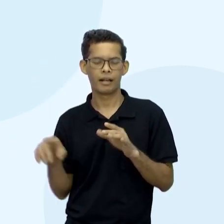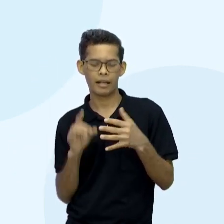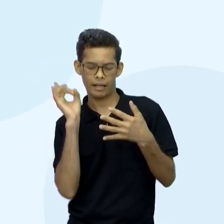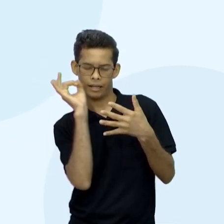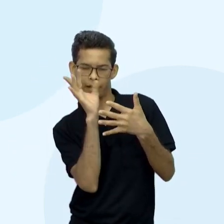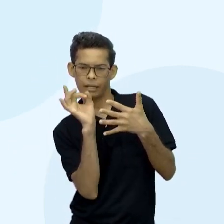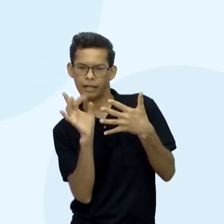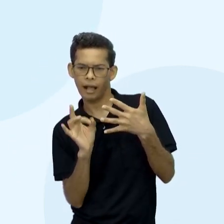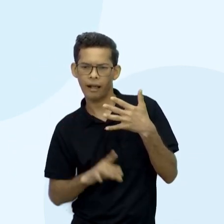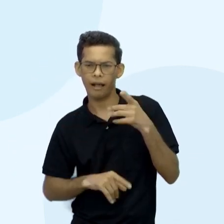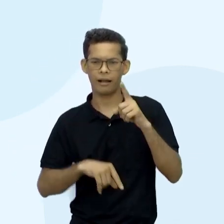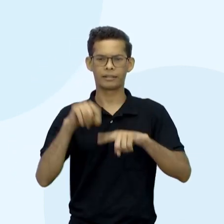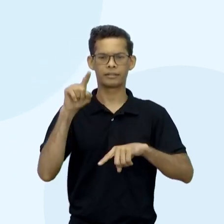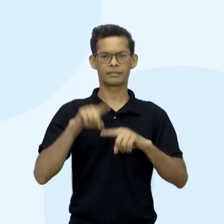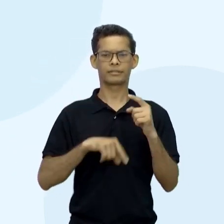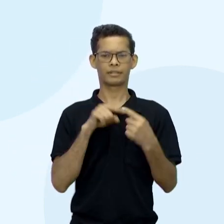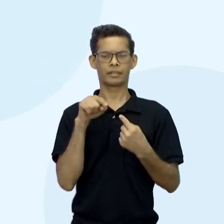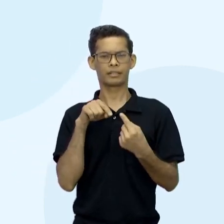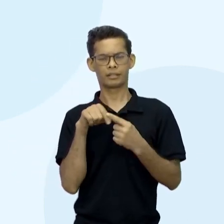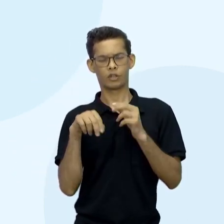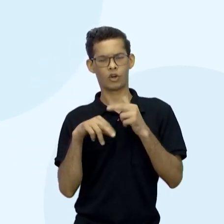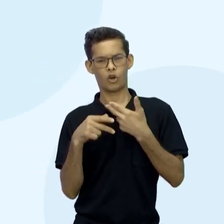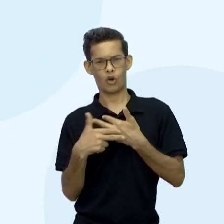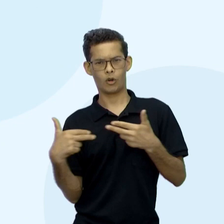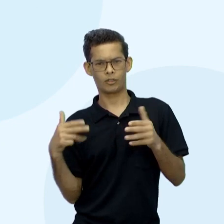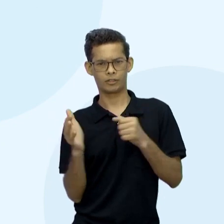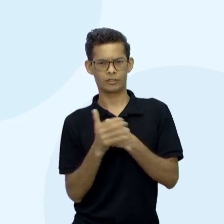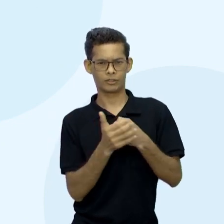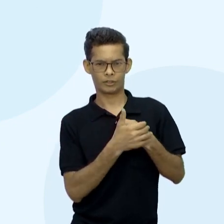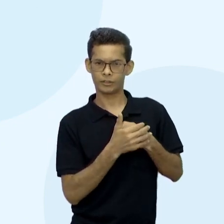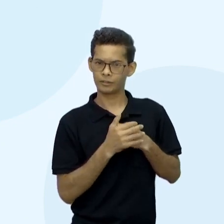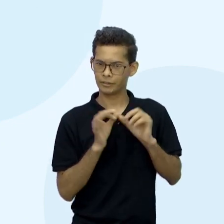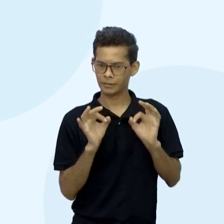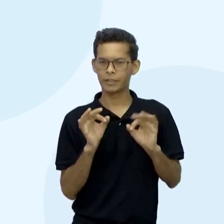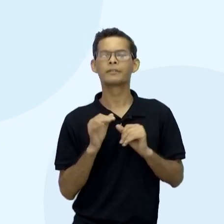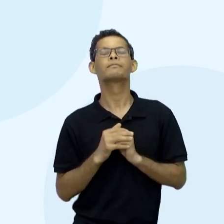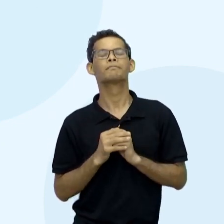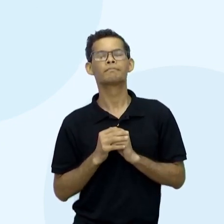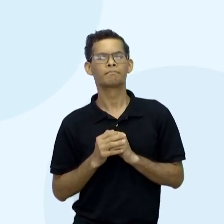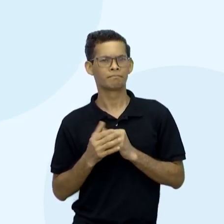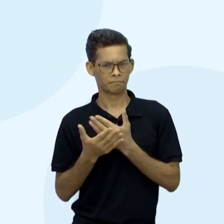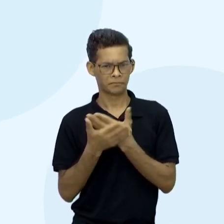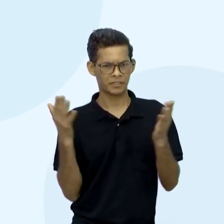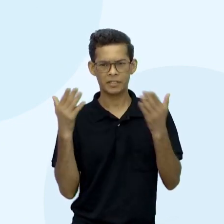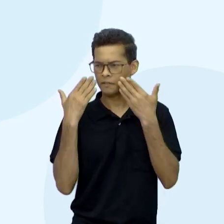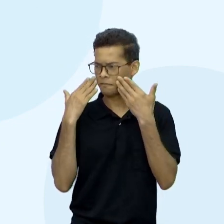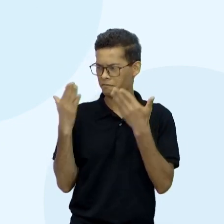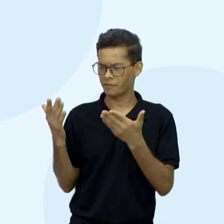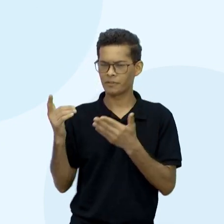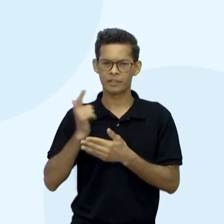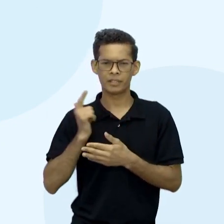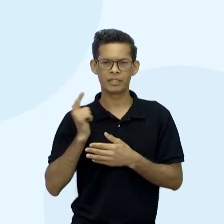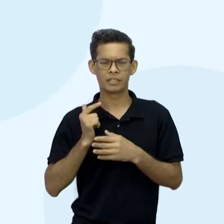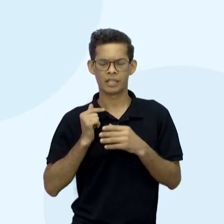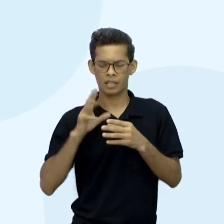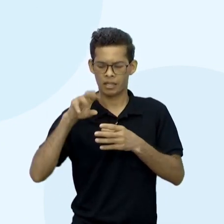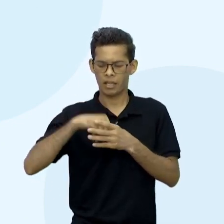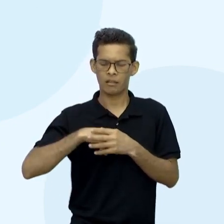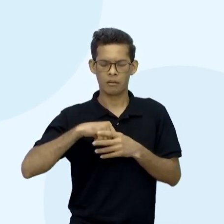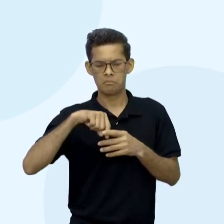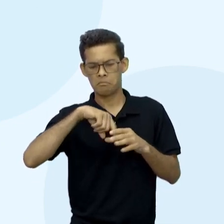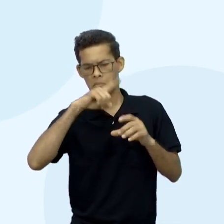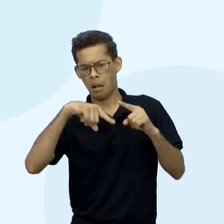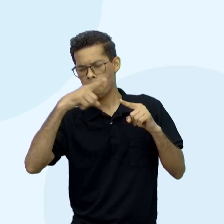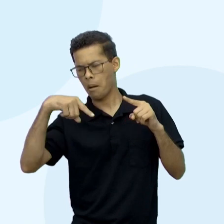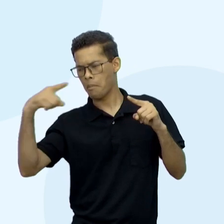ali sendo mapeado, né, no caso. E aqui, estudante, você viu que tinha lá as ondas, ó,